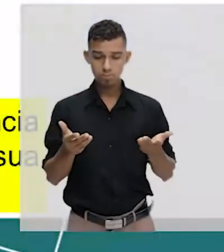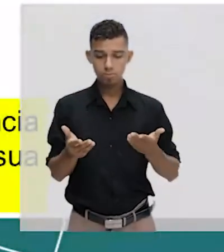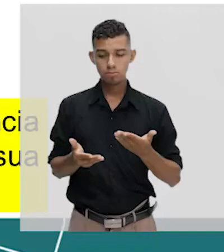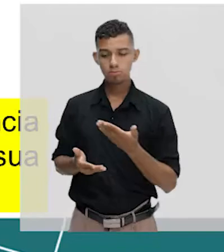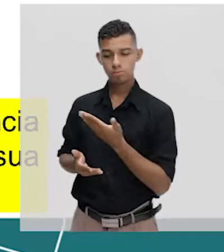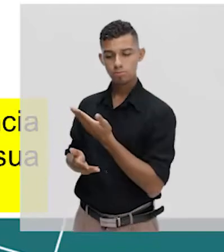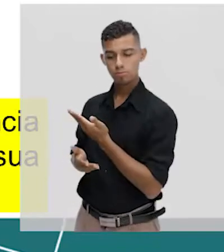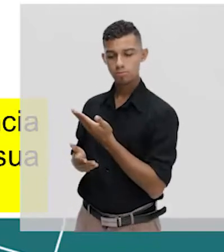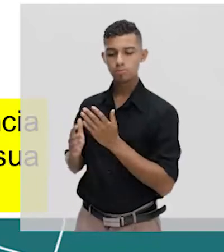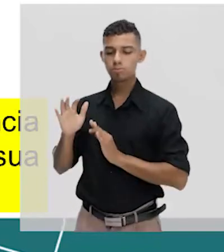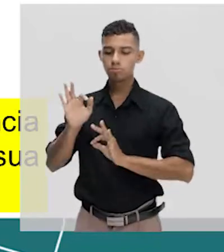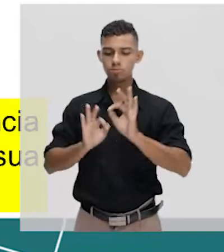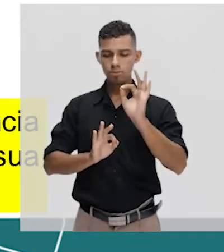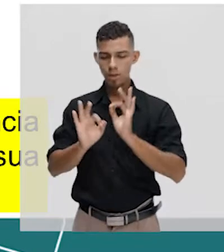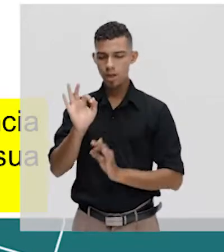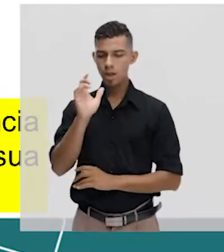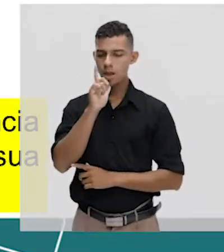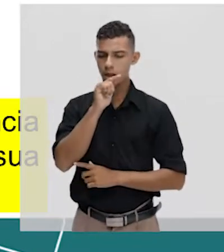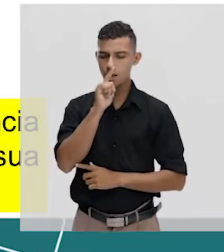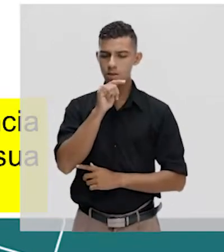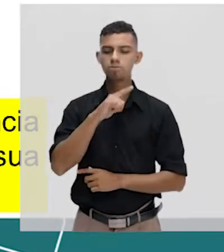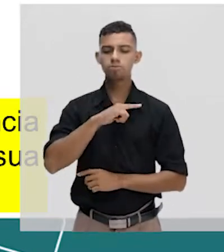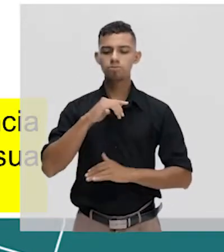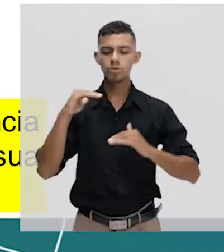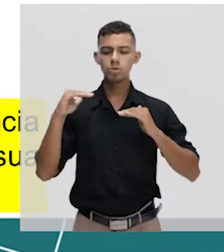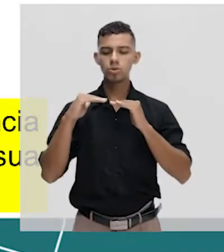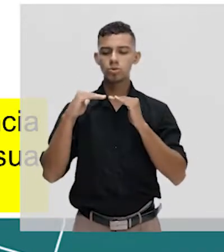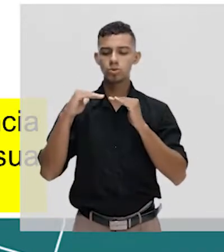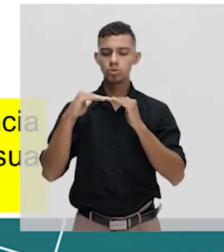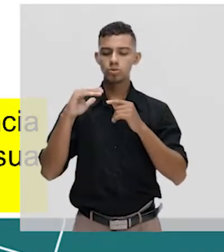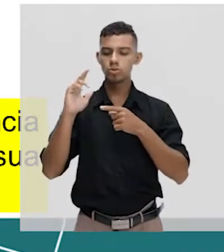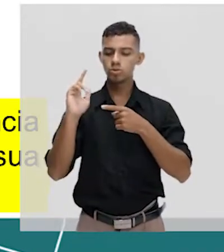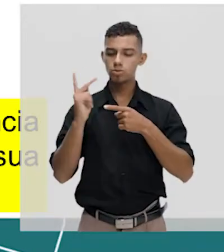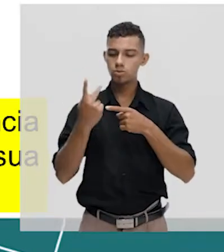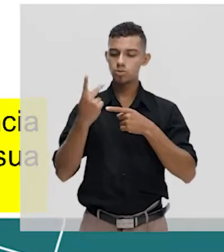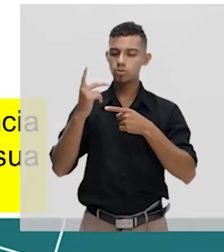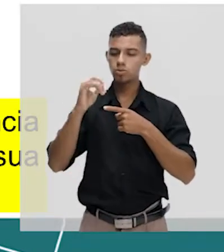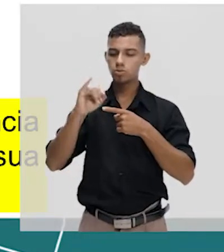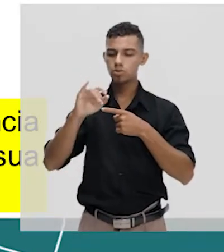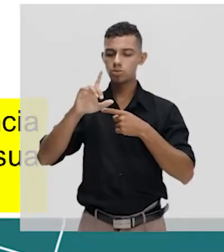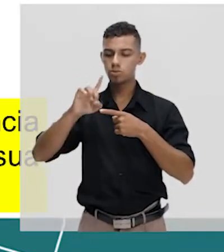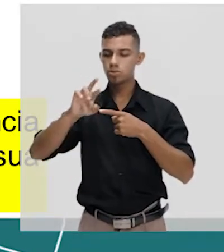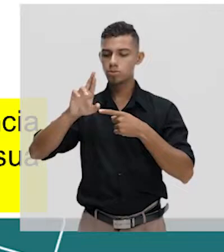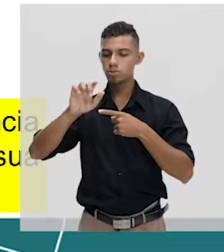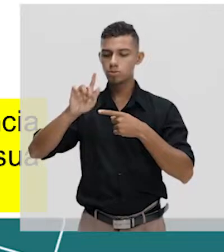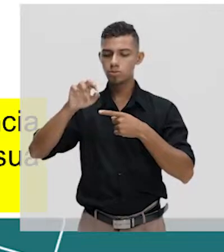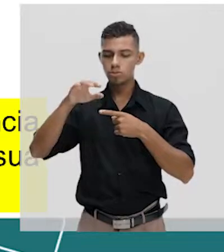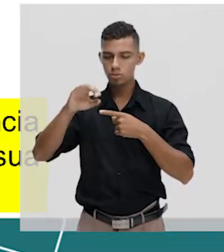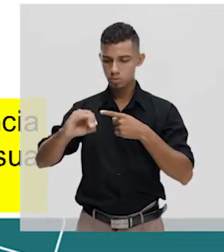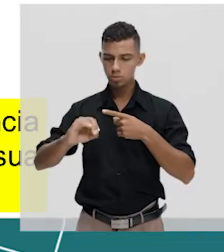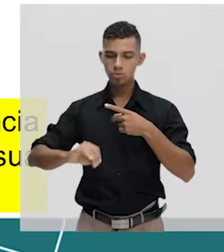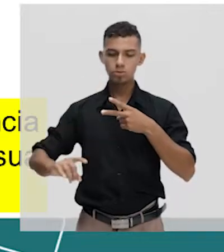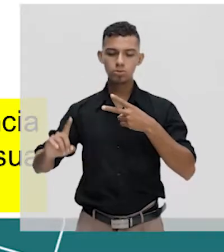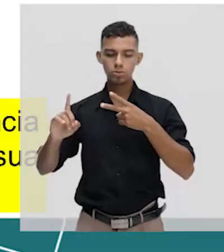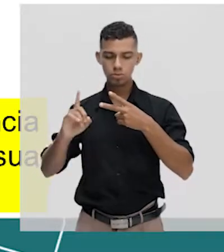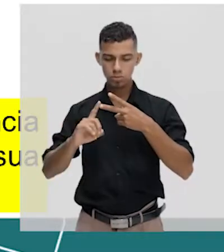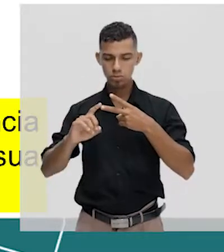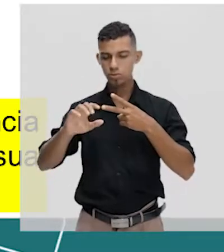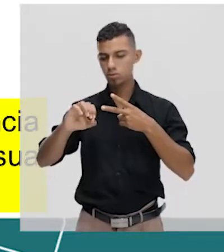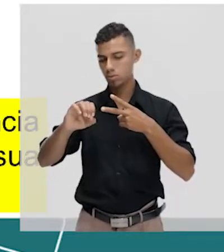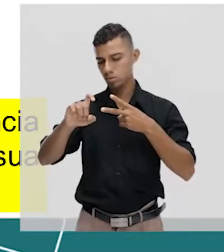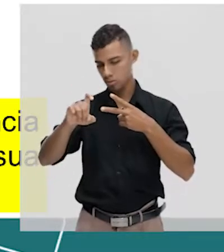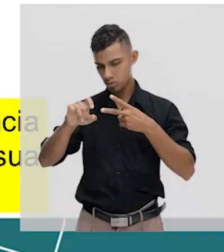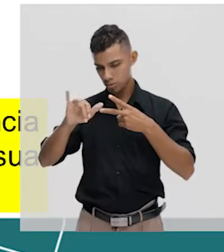na formação da água, devemos ter a combinação de hidrogênio e oxigênio na proporção, turma, de 1